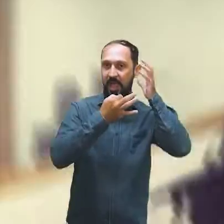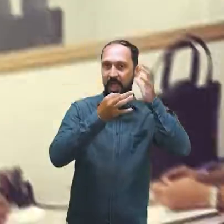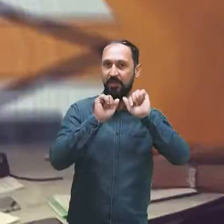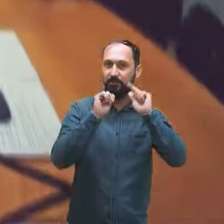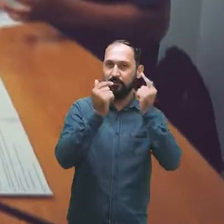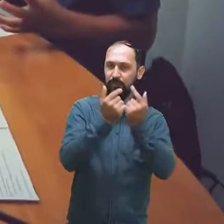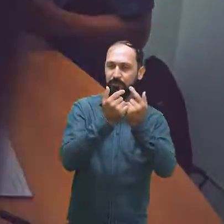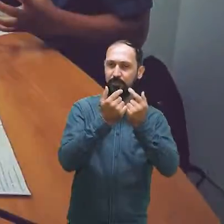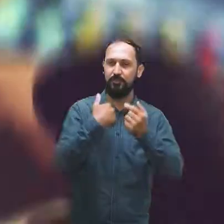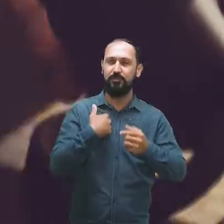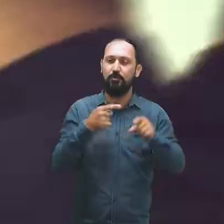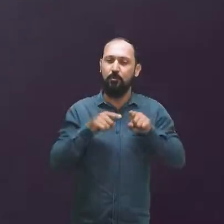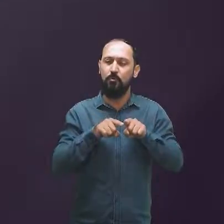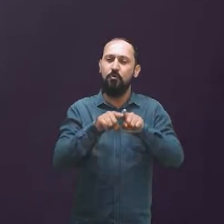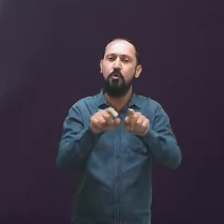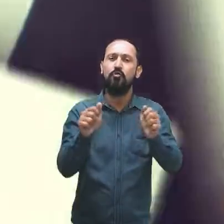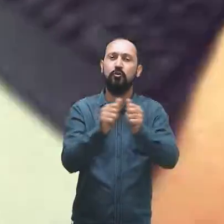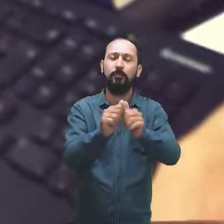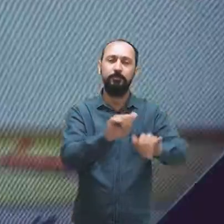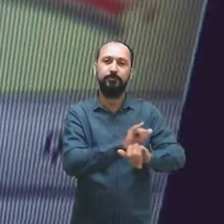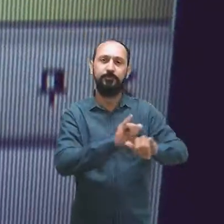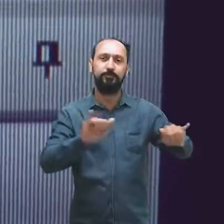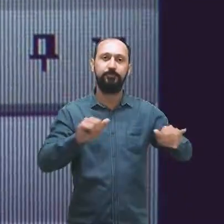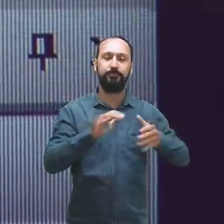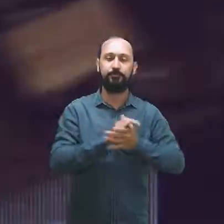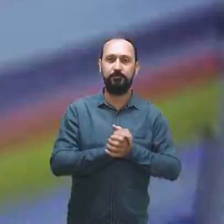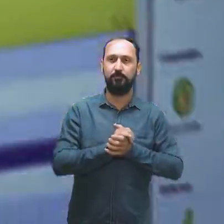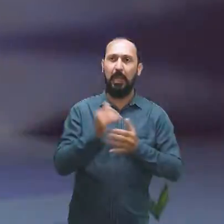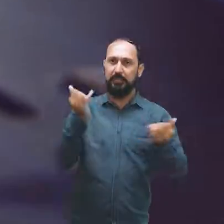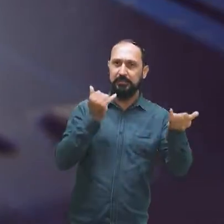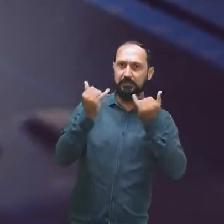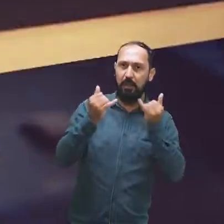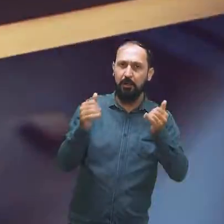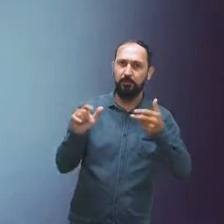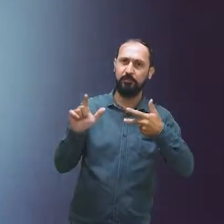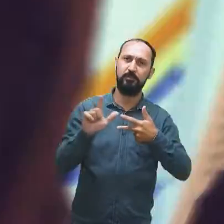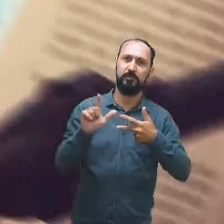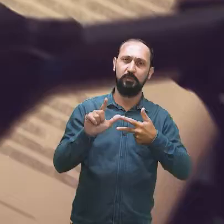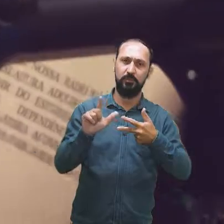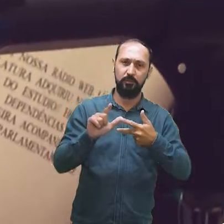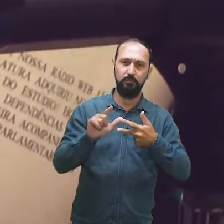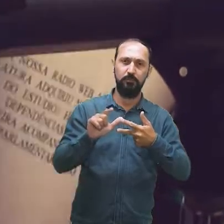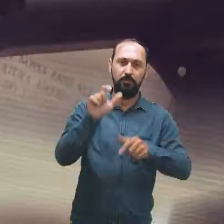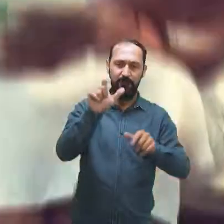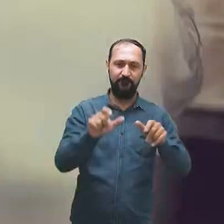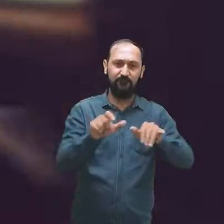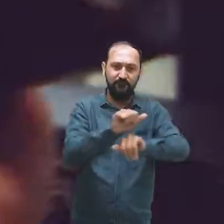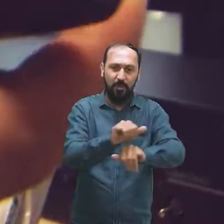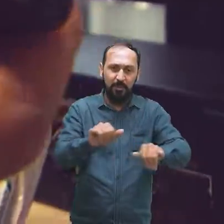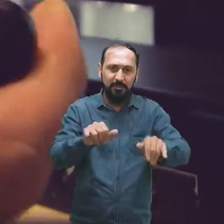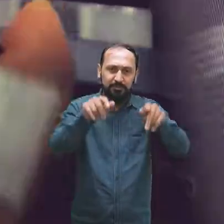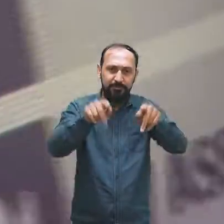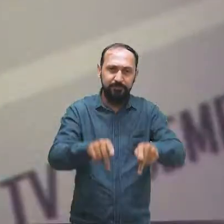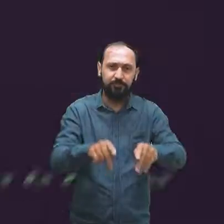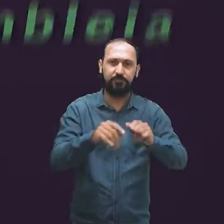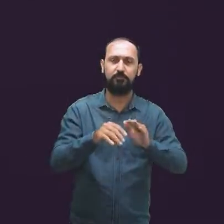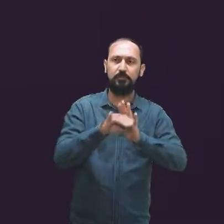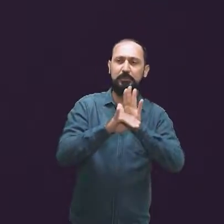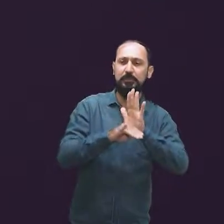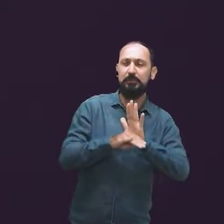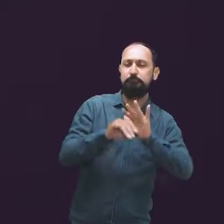Rádio Alemes. Em sintonia com a informação. Notícias do Legislativo. Utilidade pública.